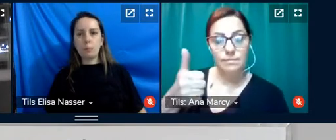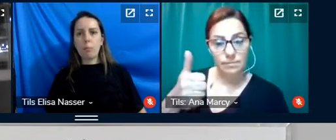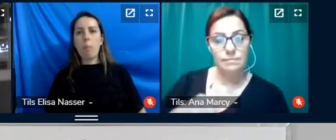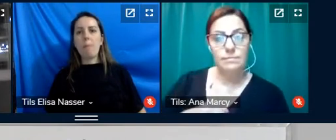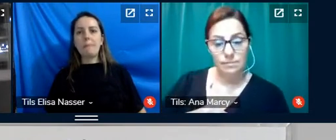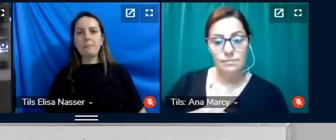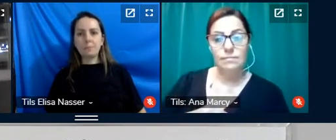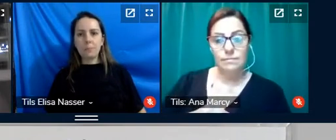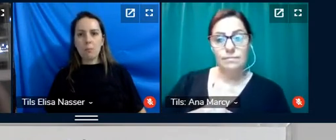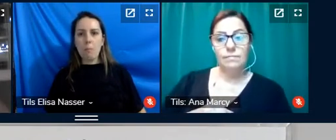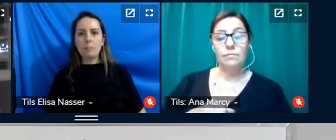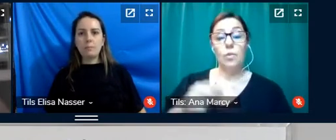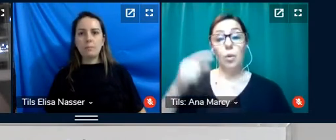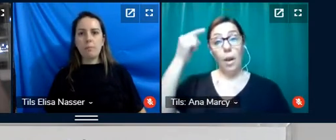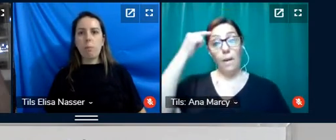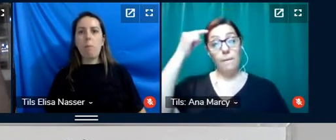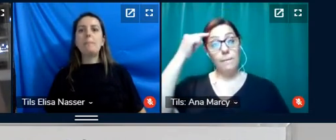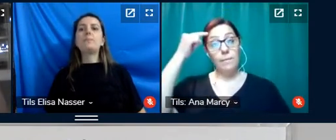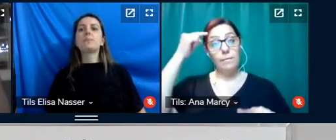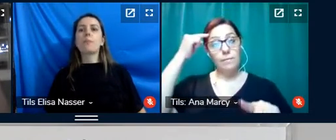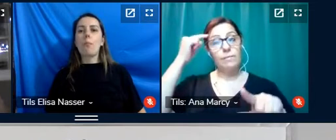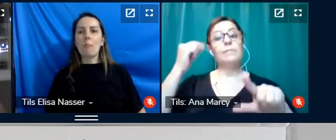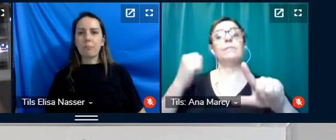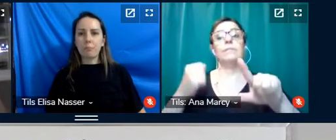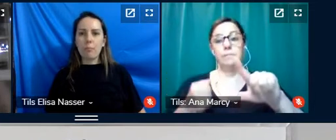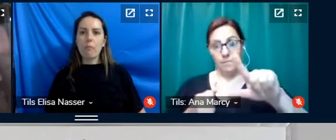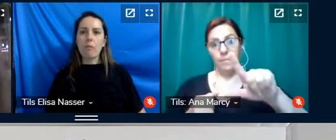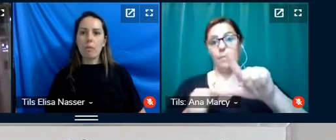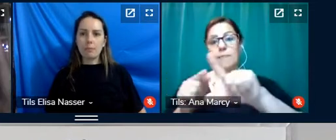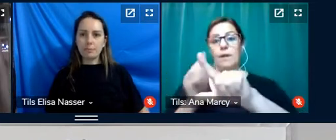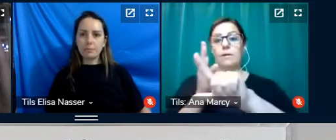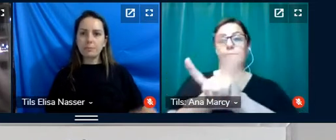se eu penso num triângulo retângulo.